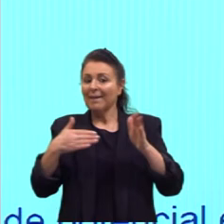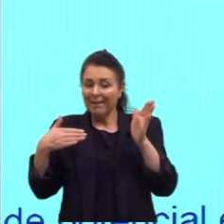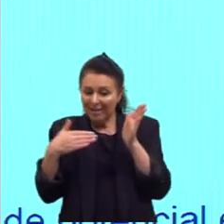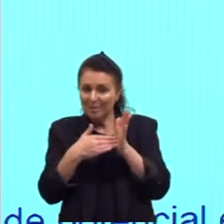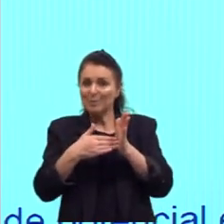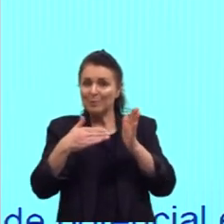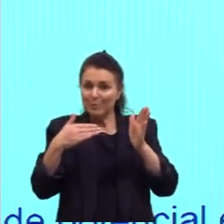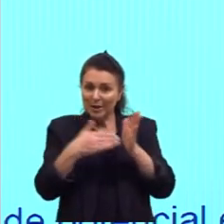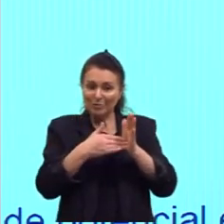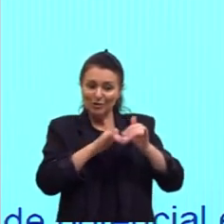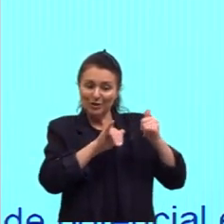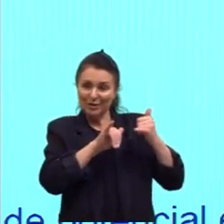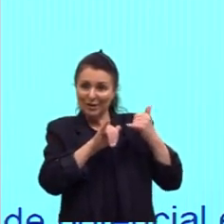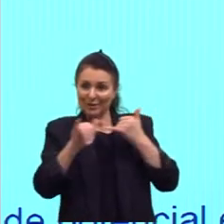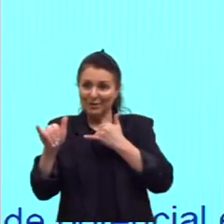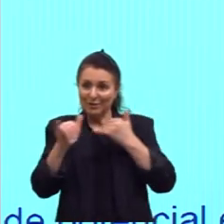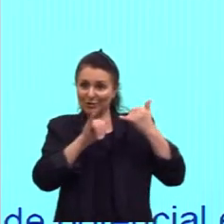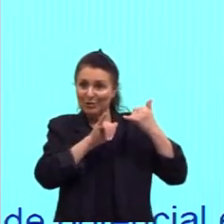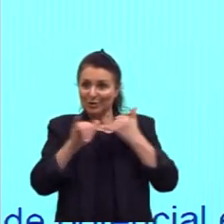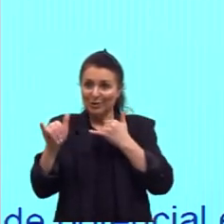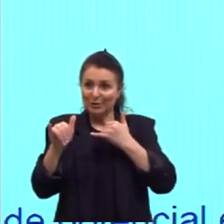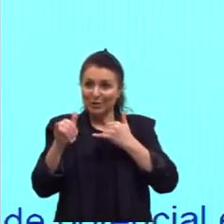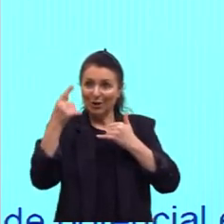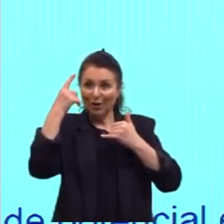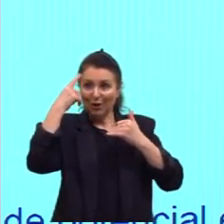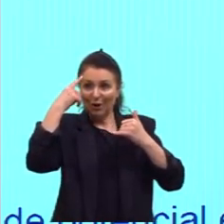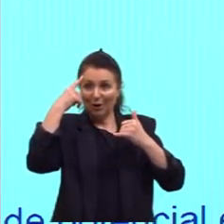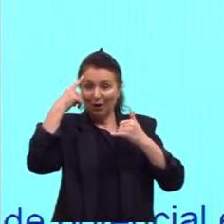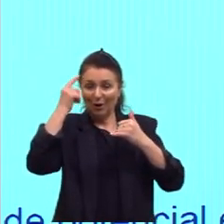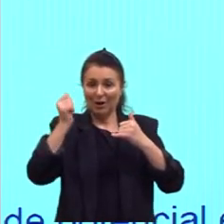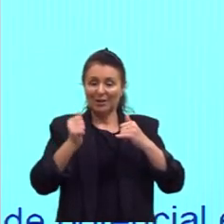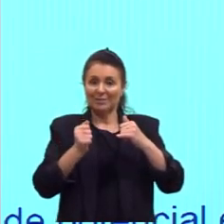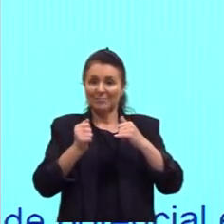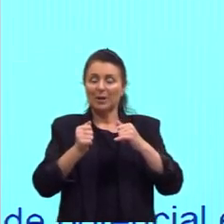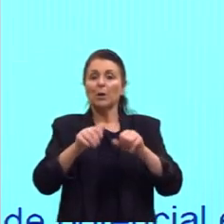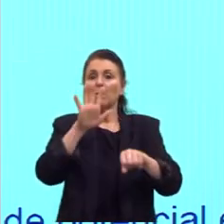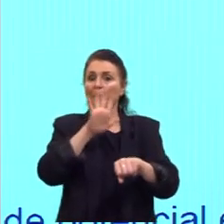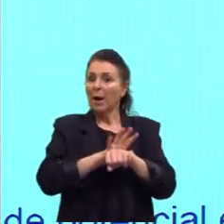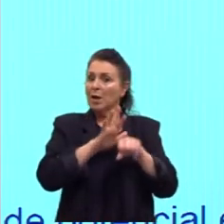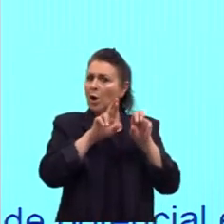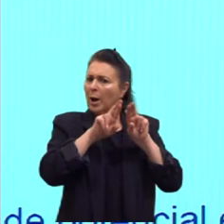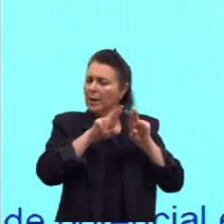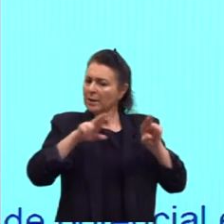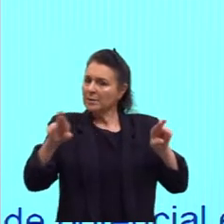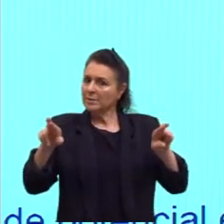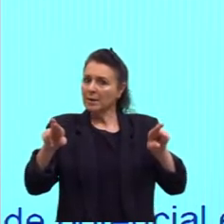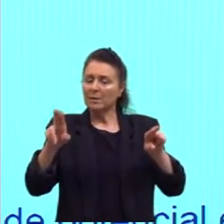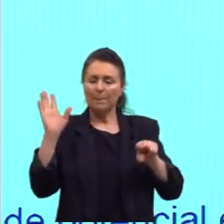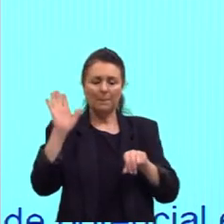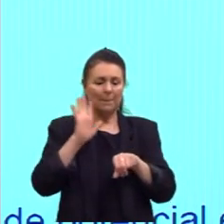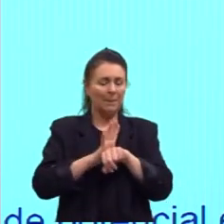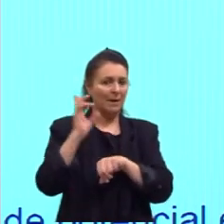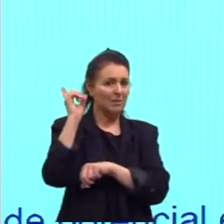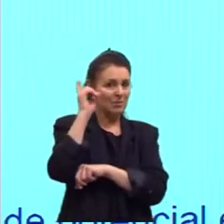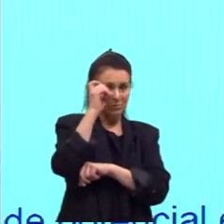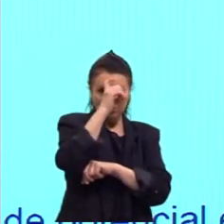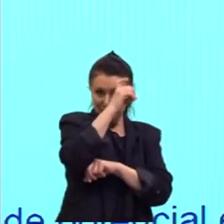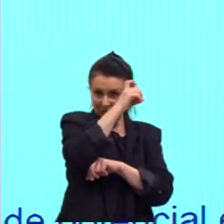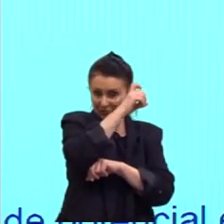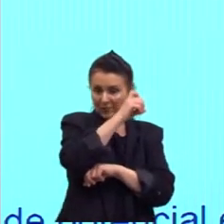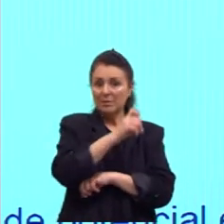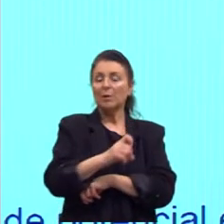corrente passar então Olá sou aqui nem fica apertando quanto maior a resistência mais difícil né vai ser